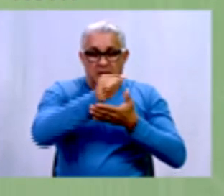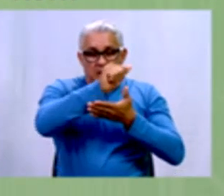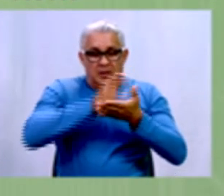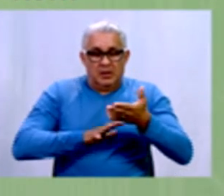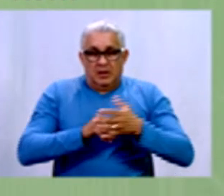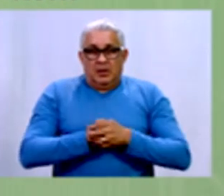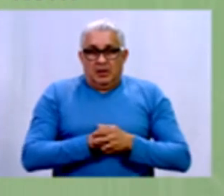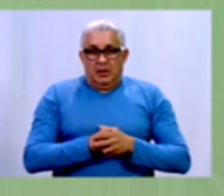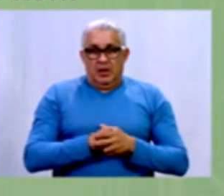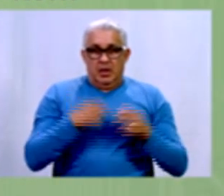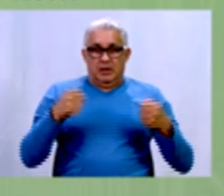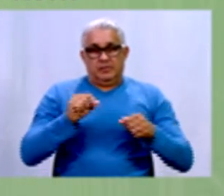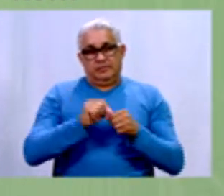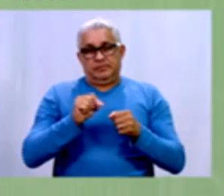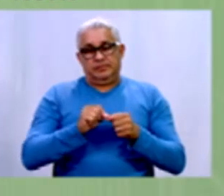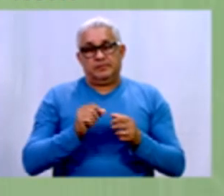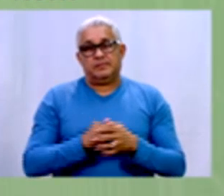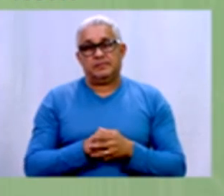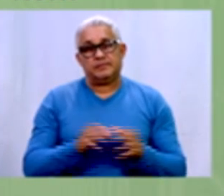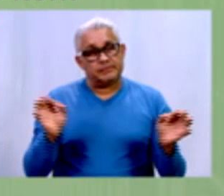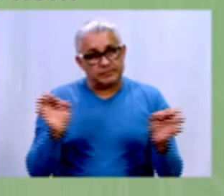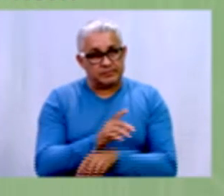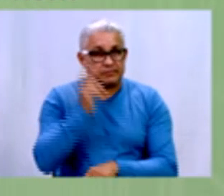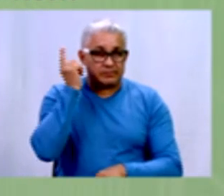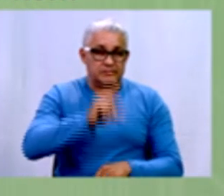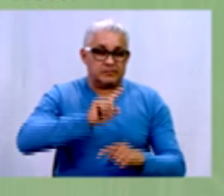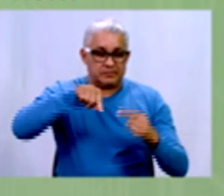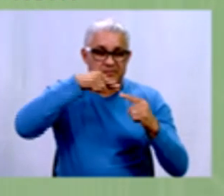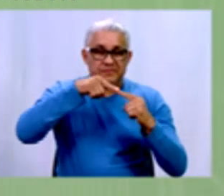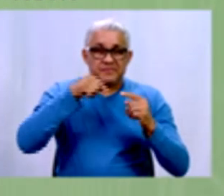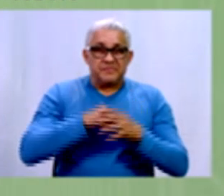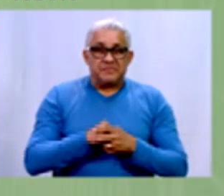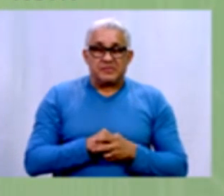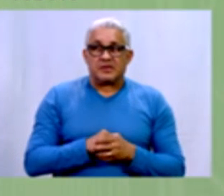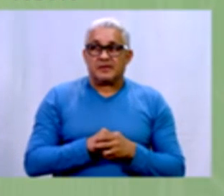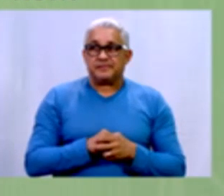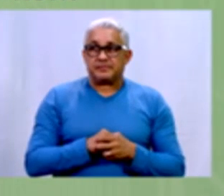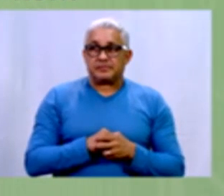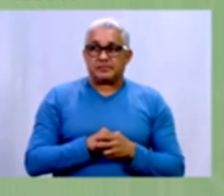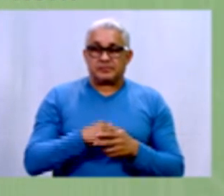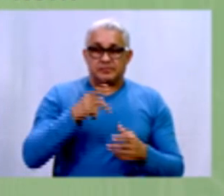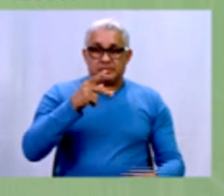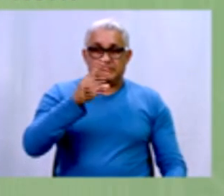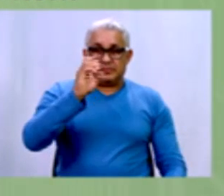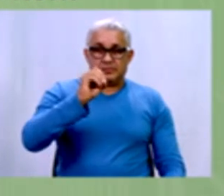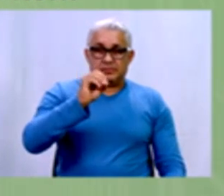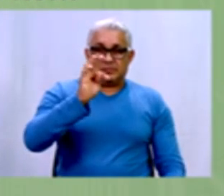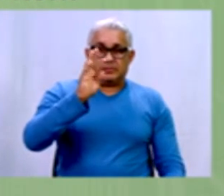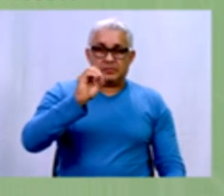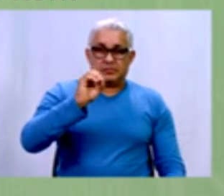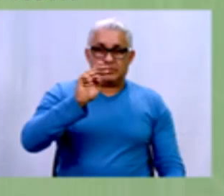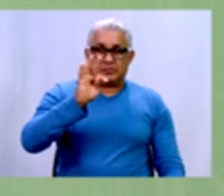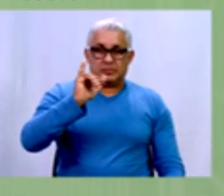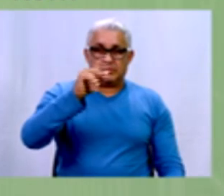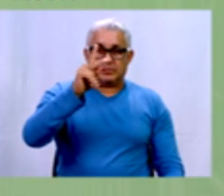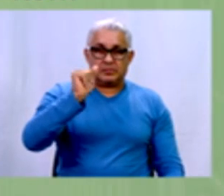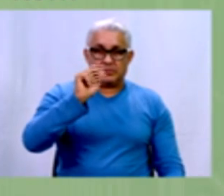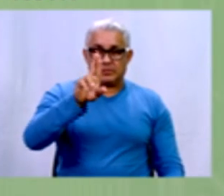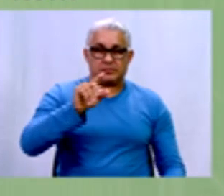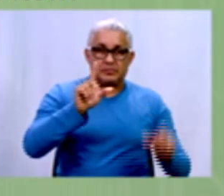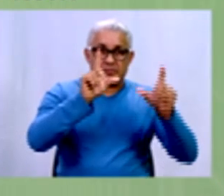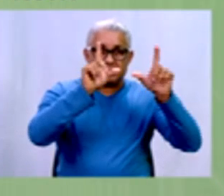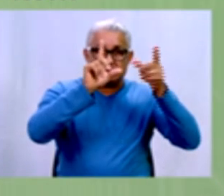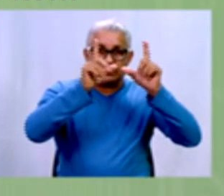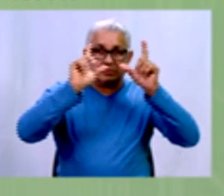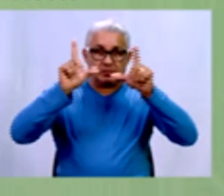atividades que vão ter que ser feitas para se alcançar o objetivo aqui, que é prototipar as telas do sistema,